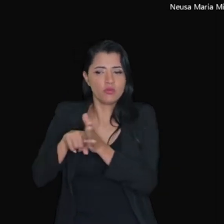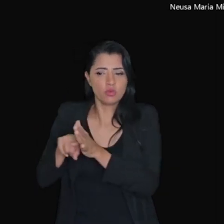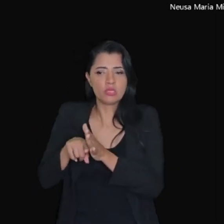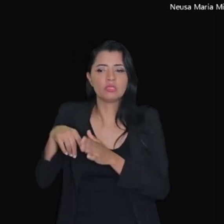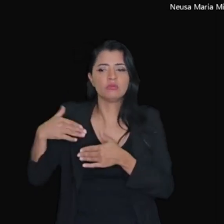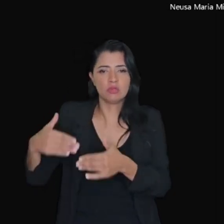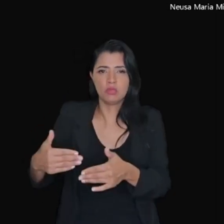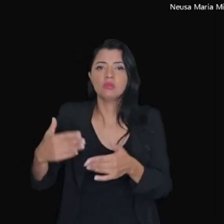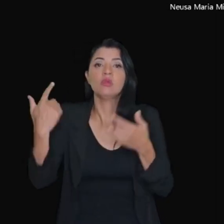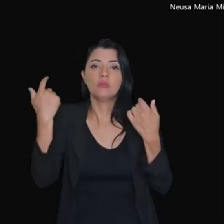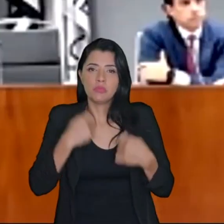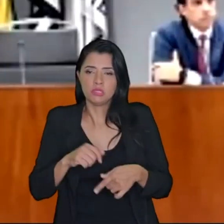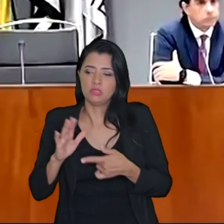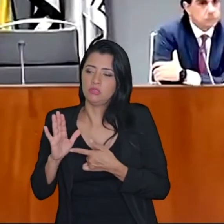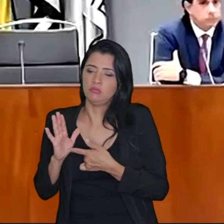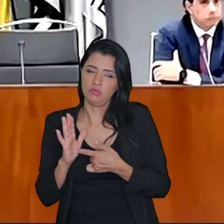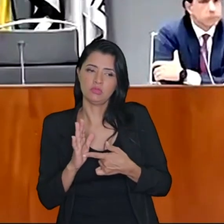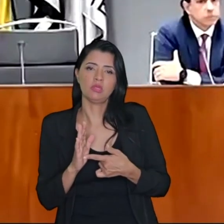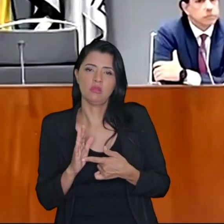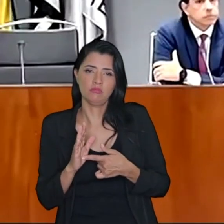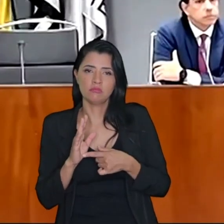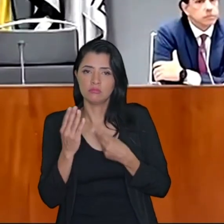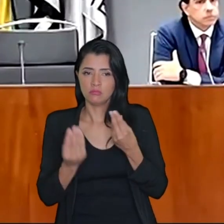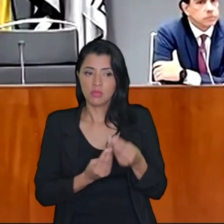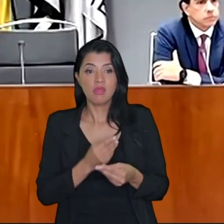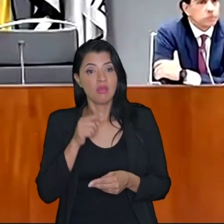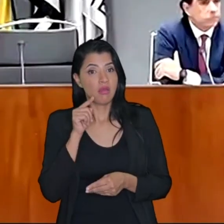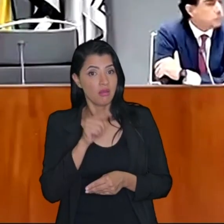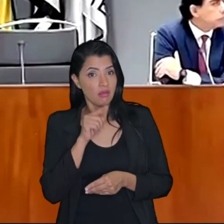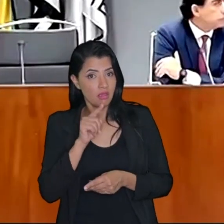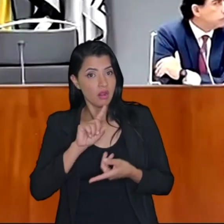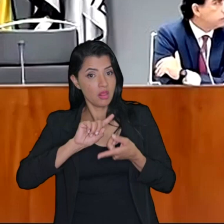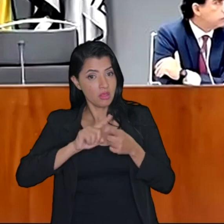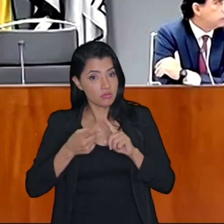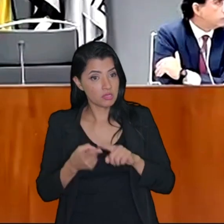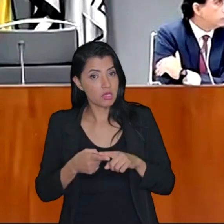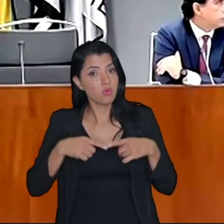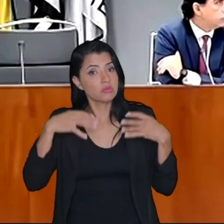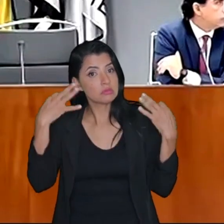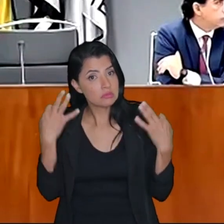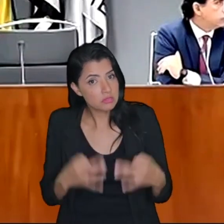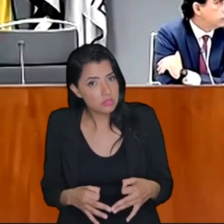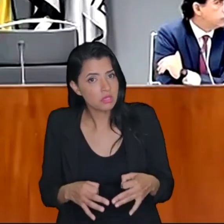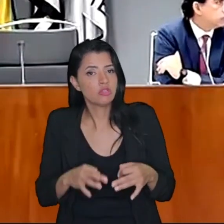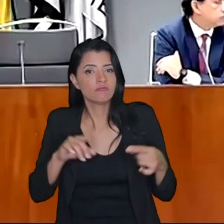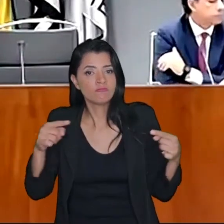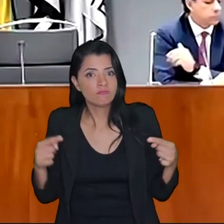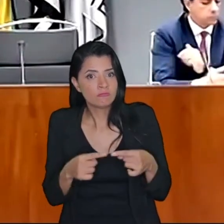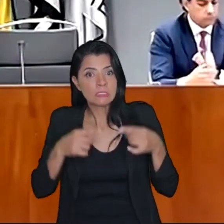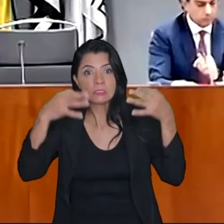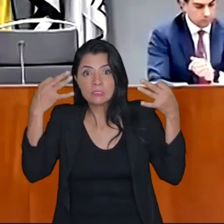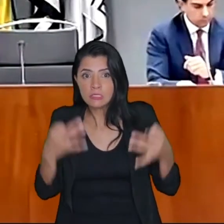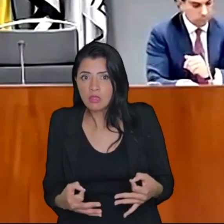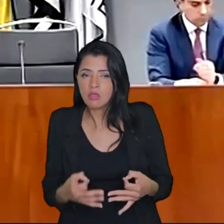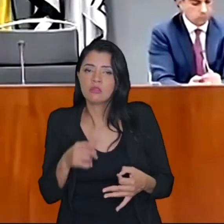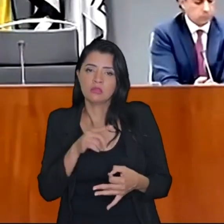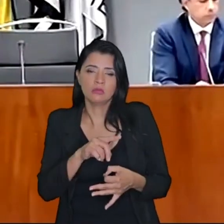precisa apresentar. Por quê? Para que aquela negociação seja uma negociação de cartas na mesa, uma